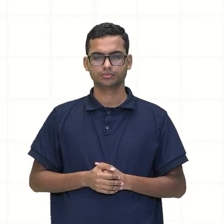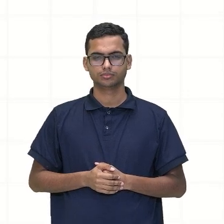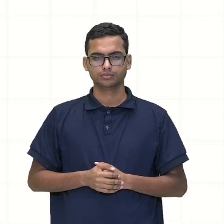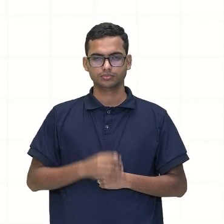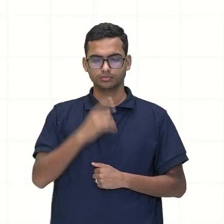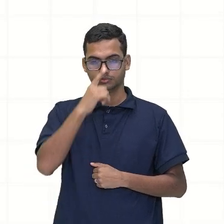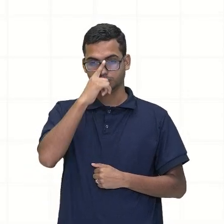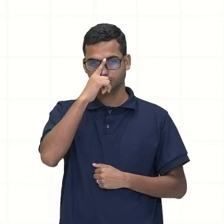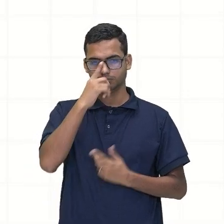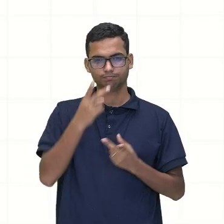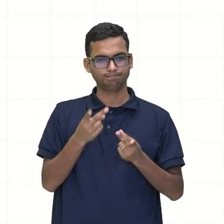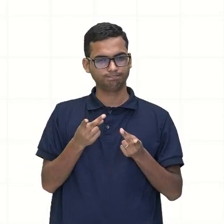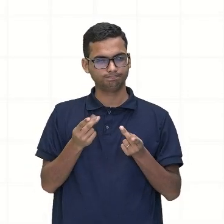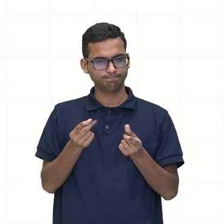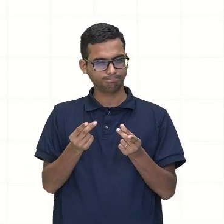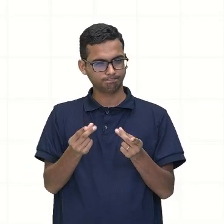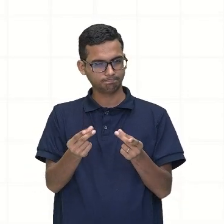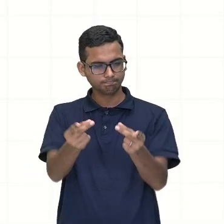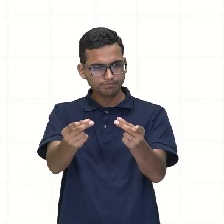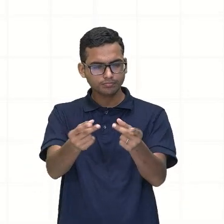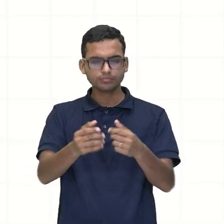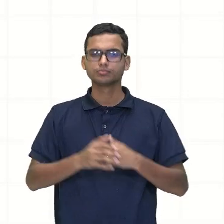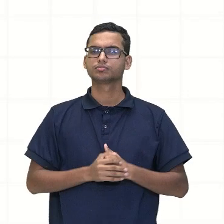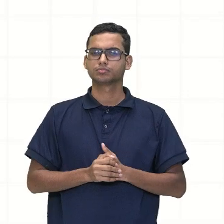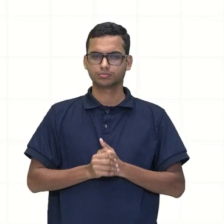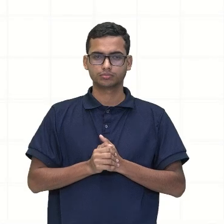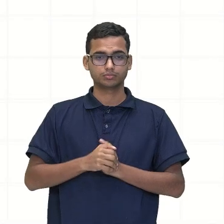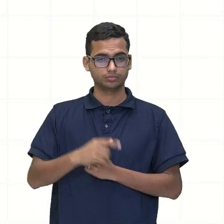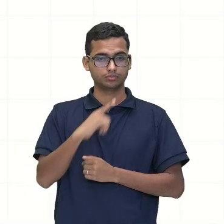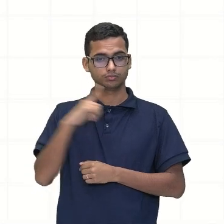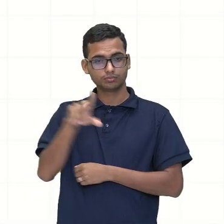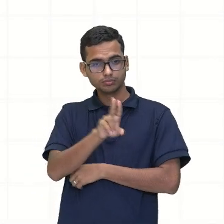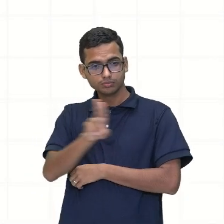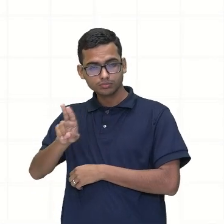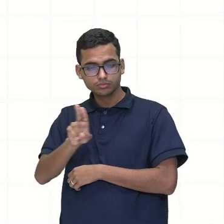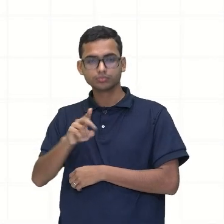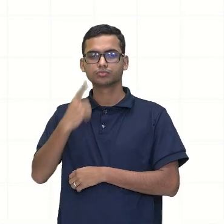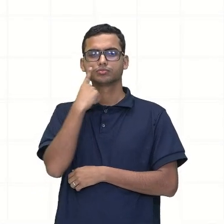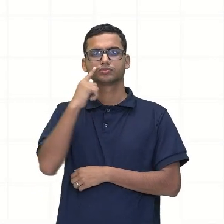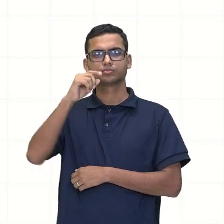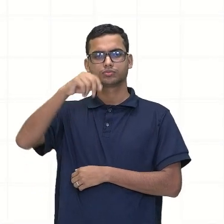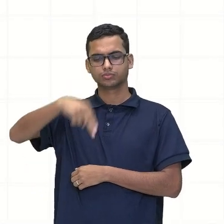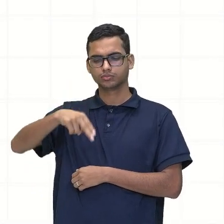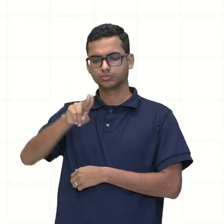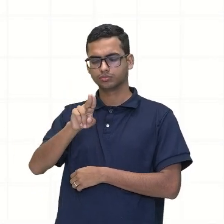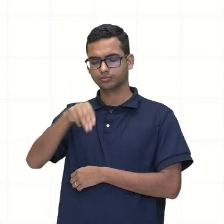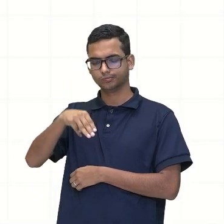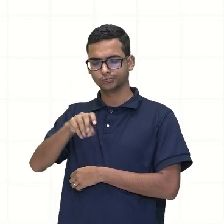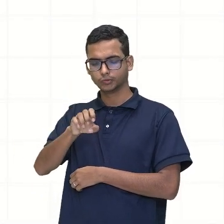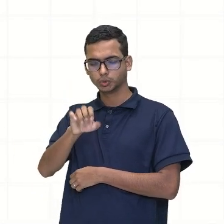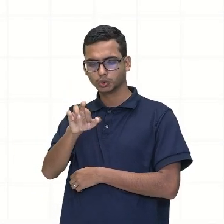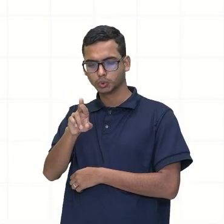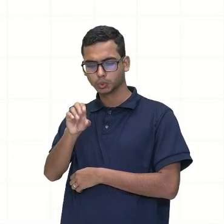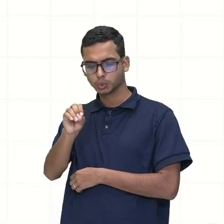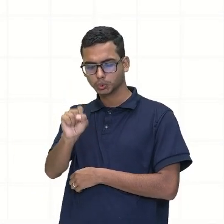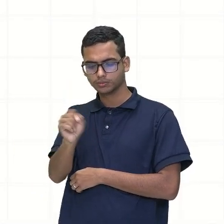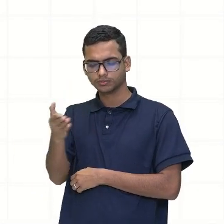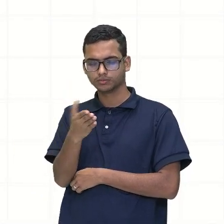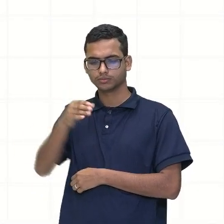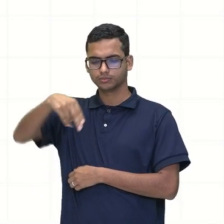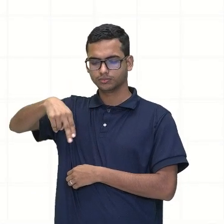são infinitos, tá bom? São denominados números negativos, eles possuem um sinal de menos na